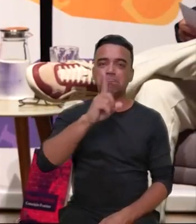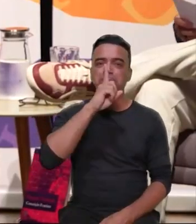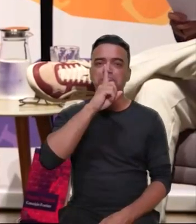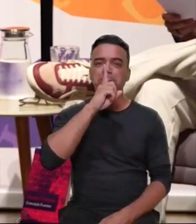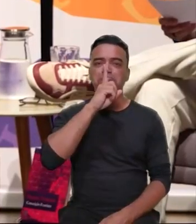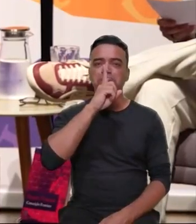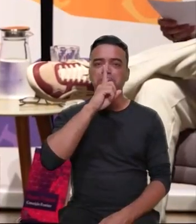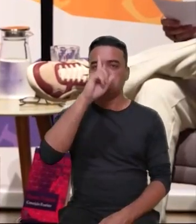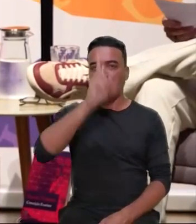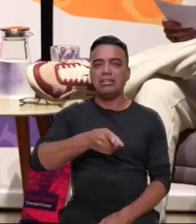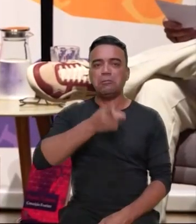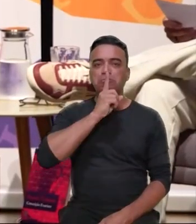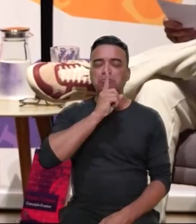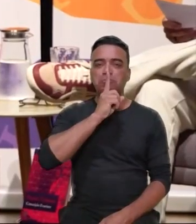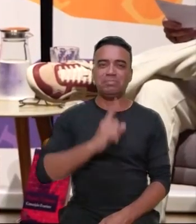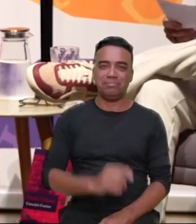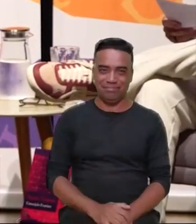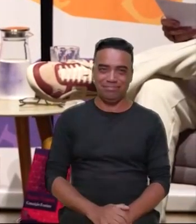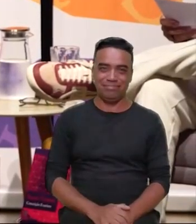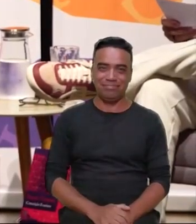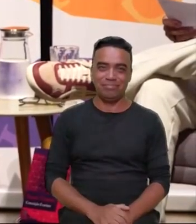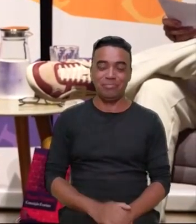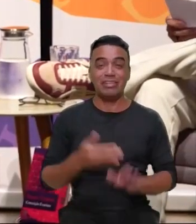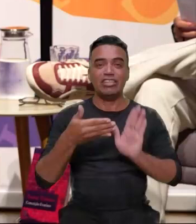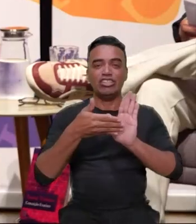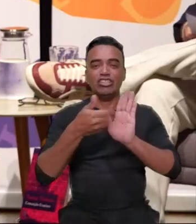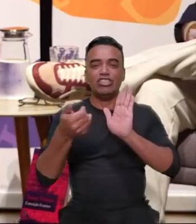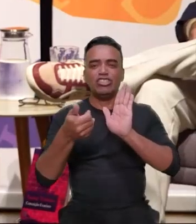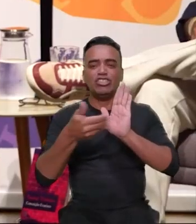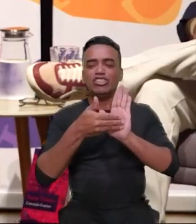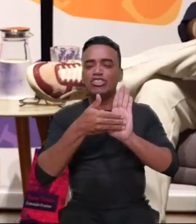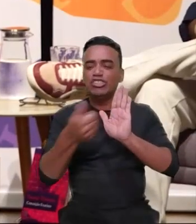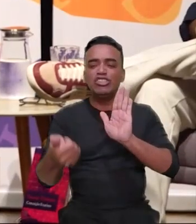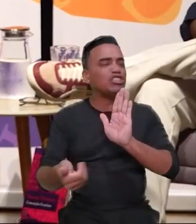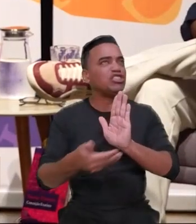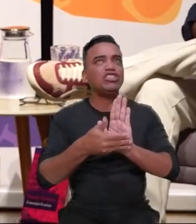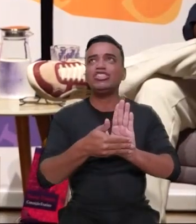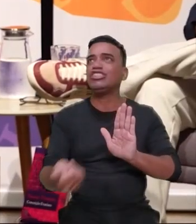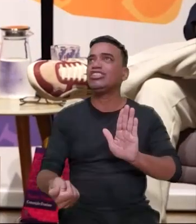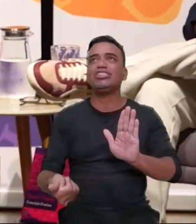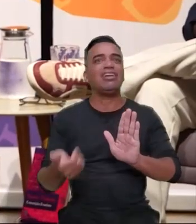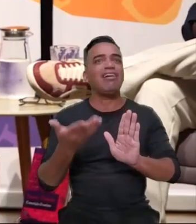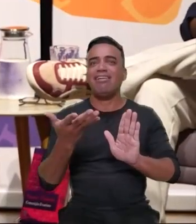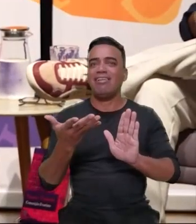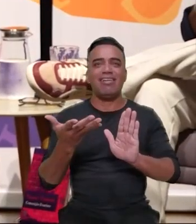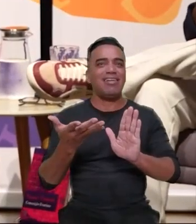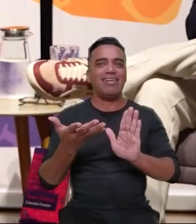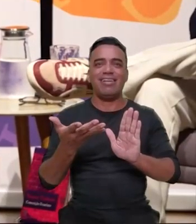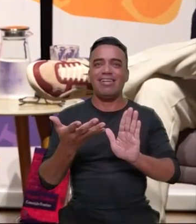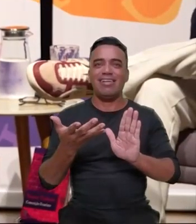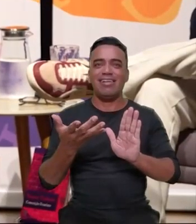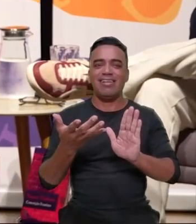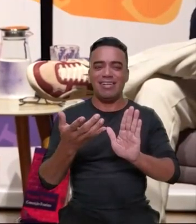né? Acalentam, que retiram, que nos retiram